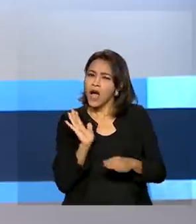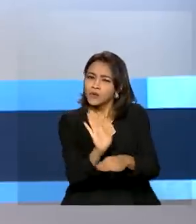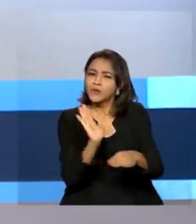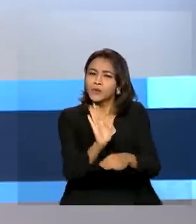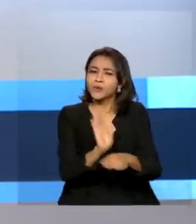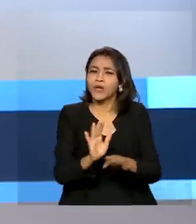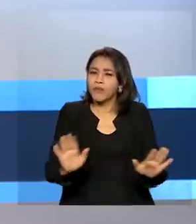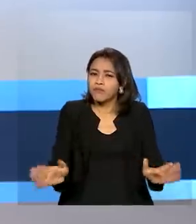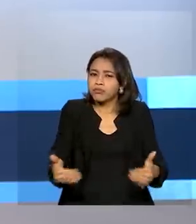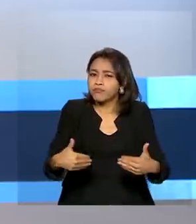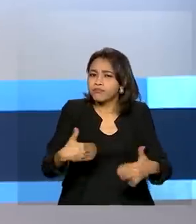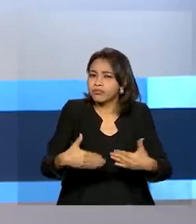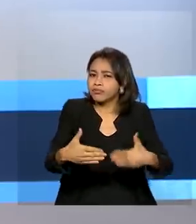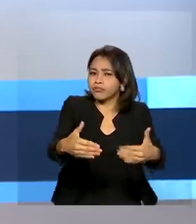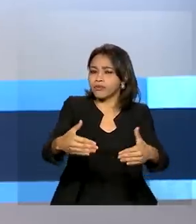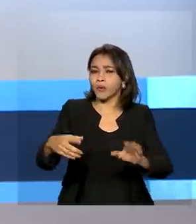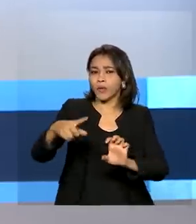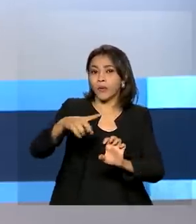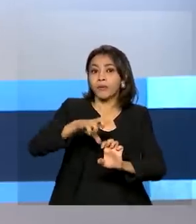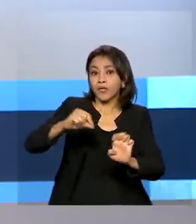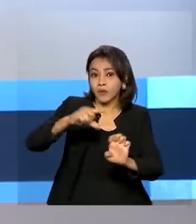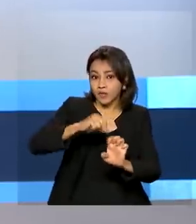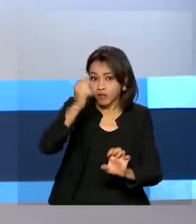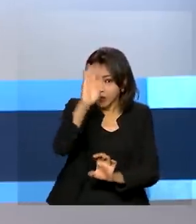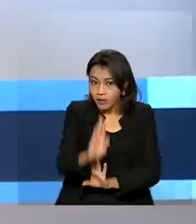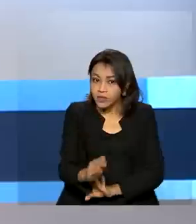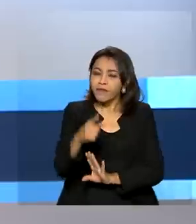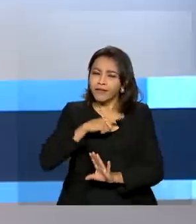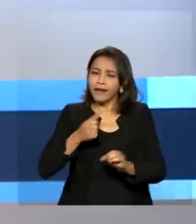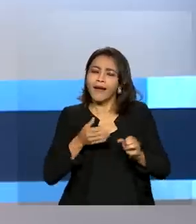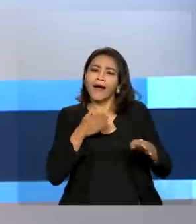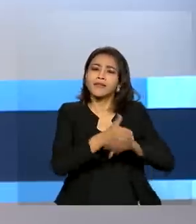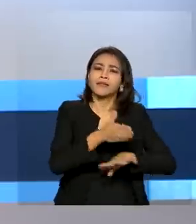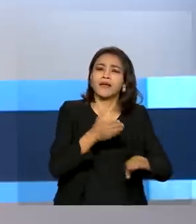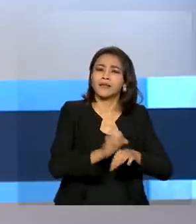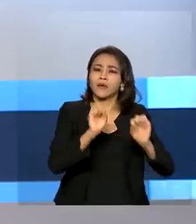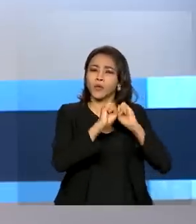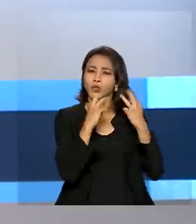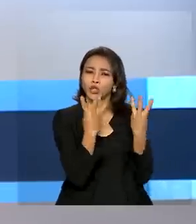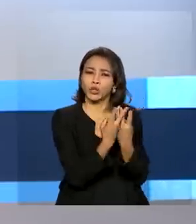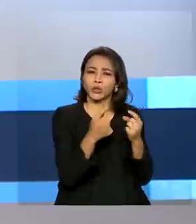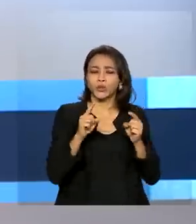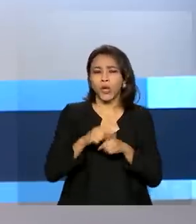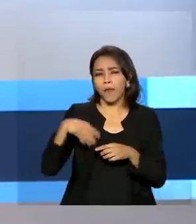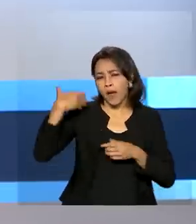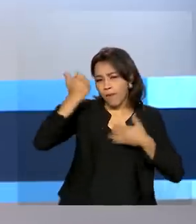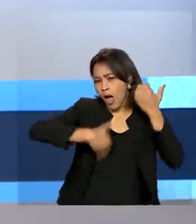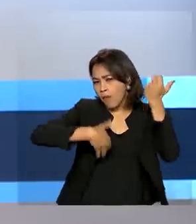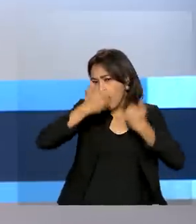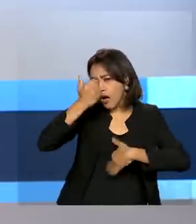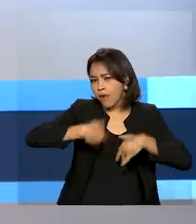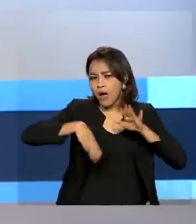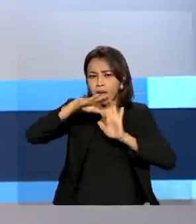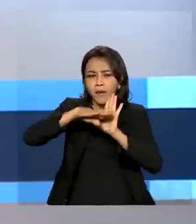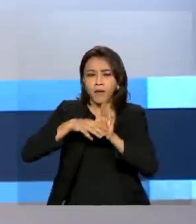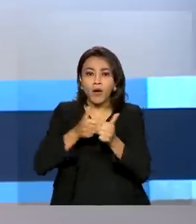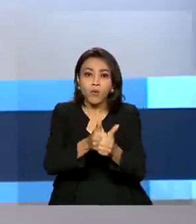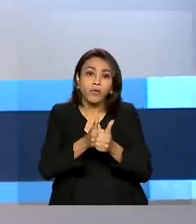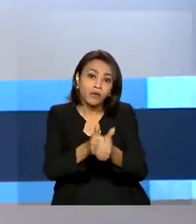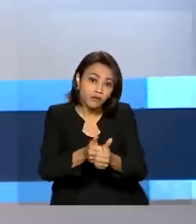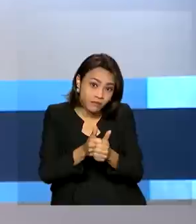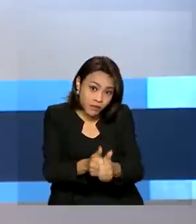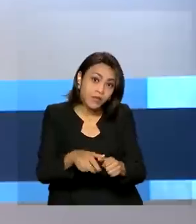no Brasil quem for selecionado terá acesso a workshops conteúdos acompanhamento individual mentoria os